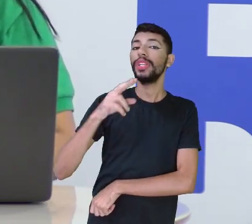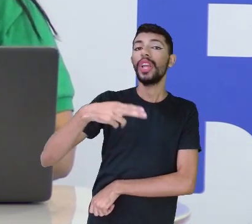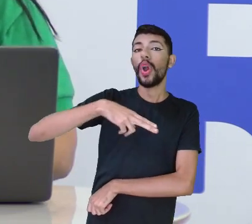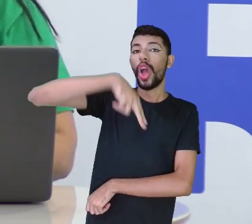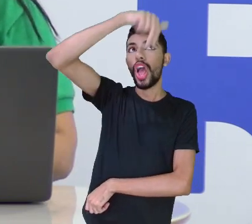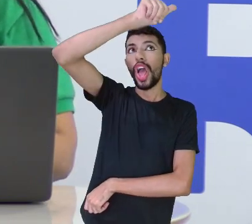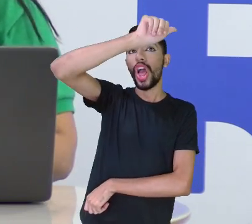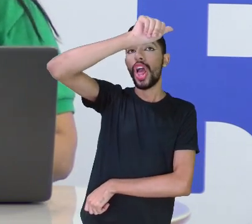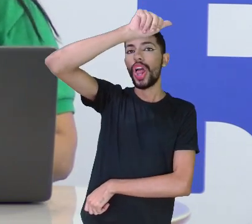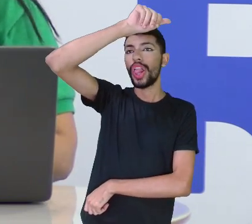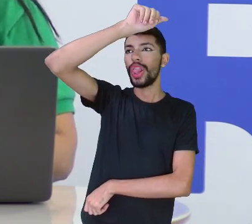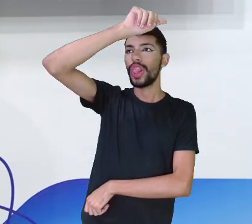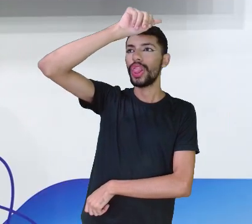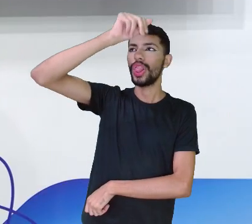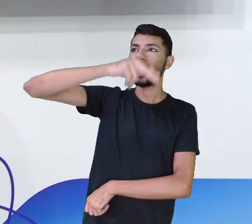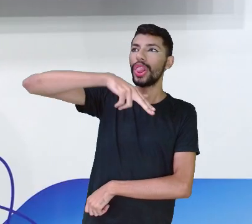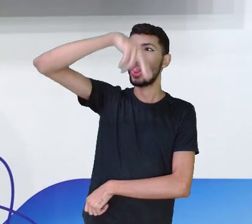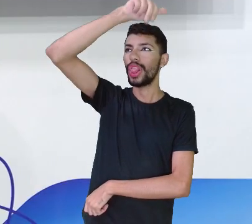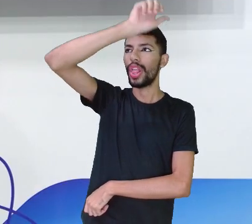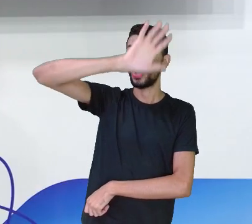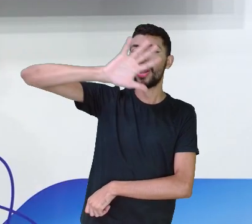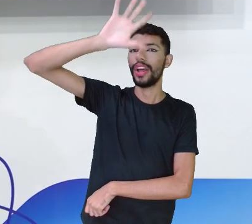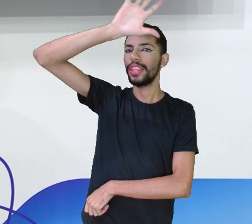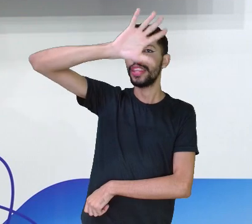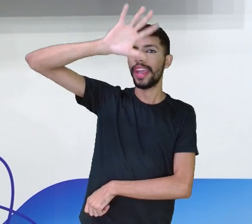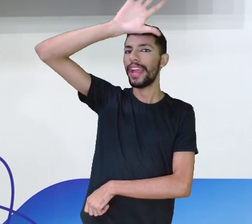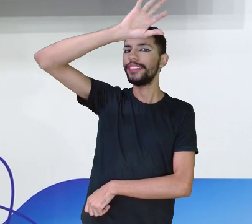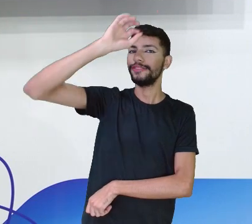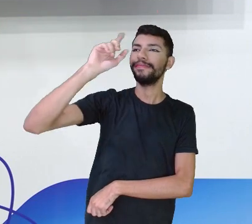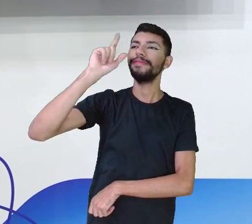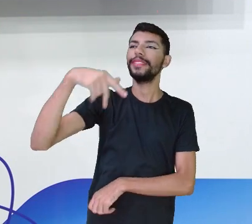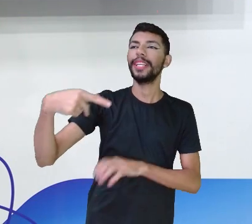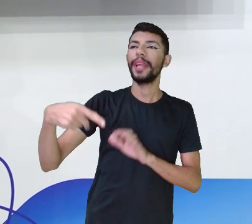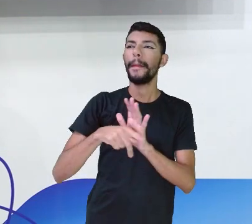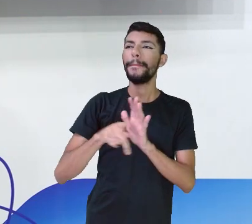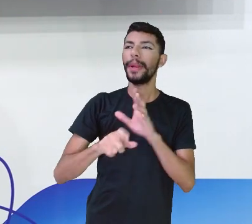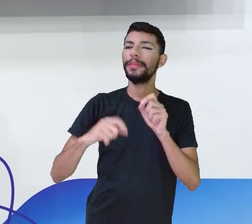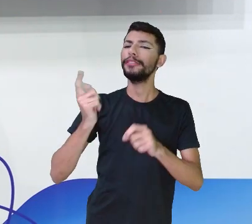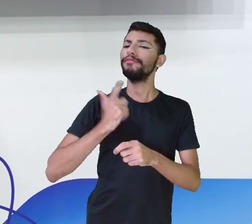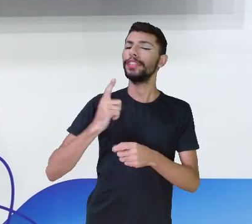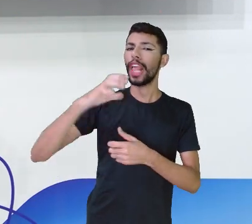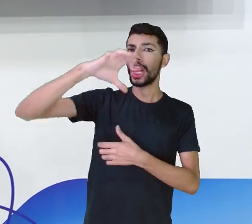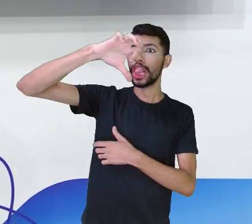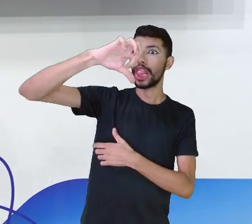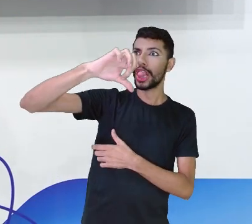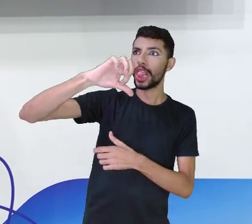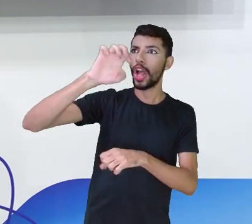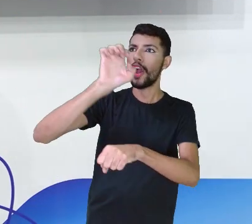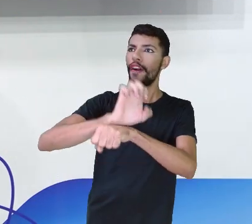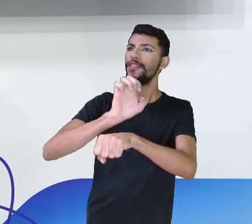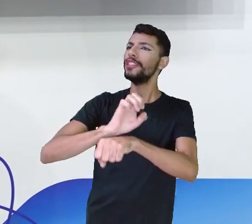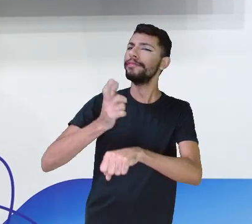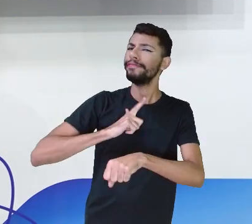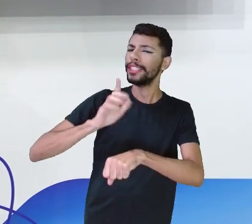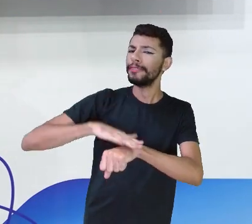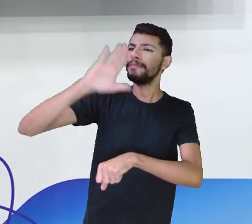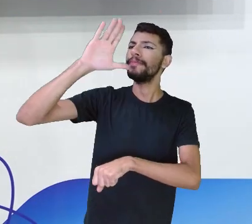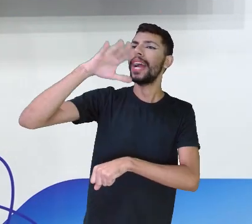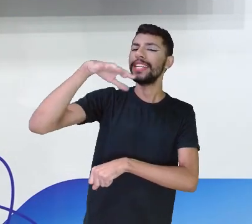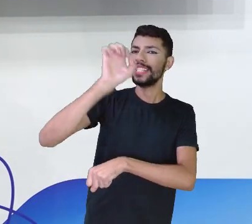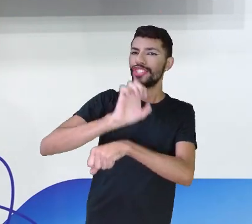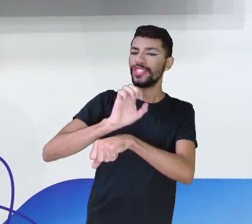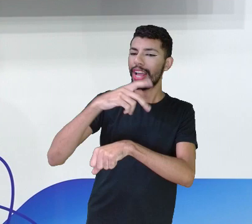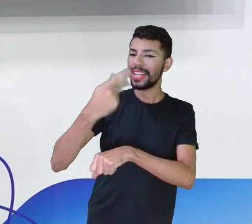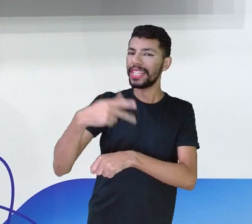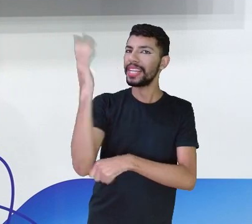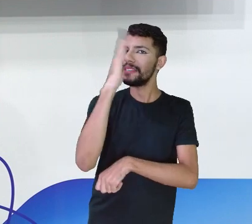Nordeste, nosso maravilhoso Nordeste, né? Região com 9 estados, é a região que tem mais estados no Brasil,